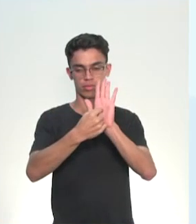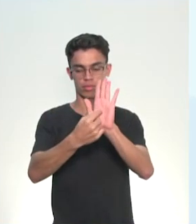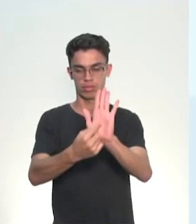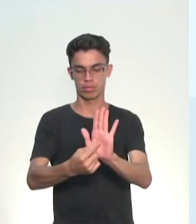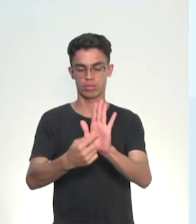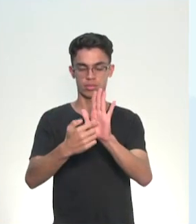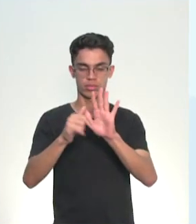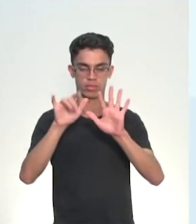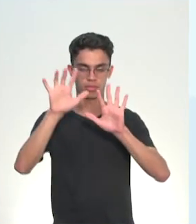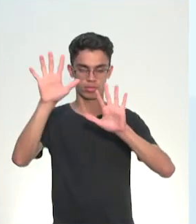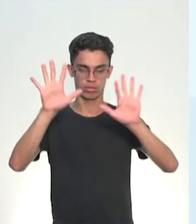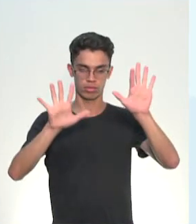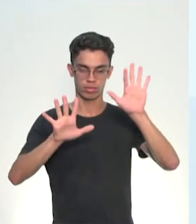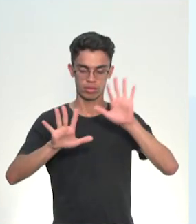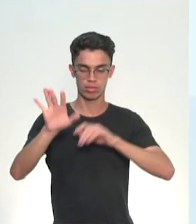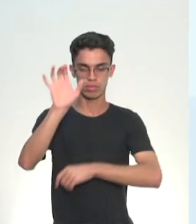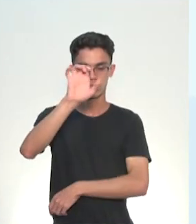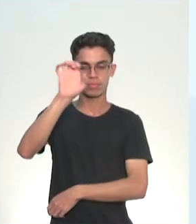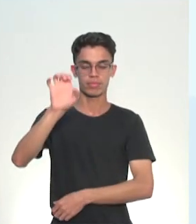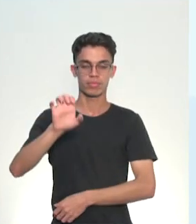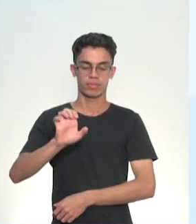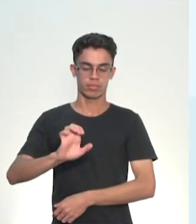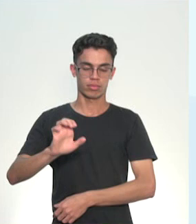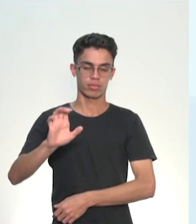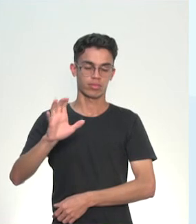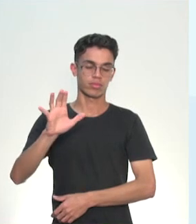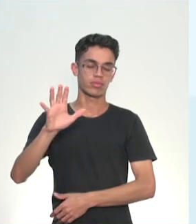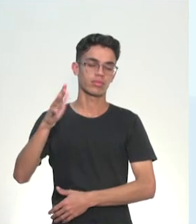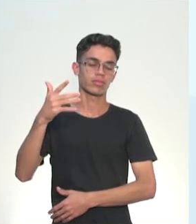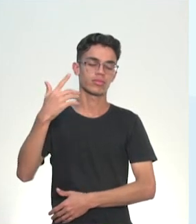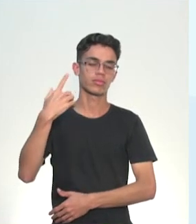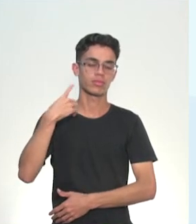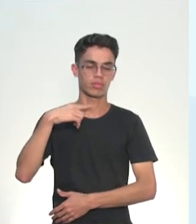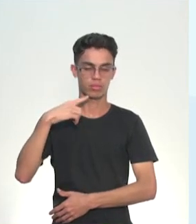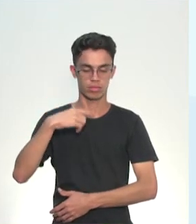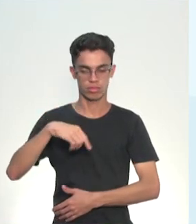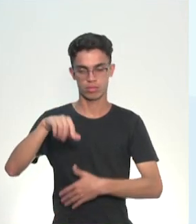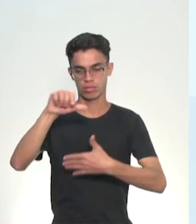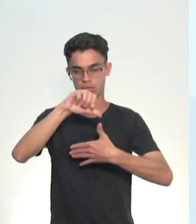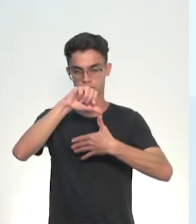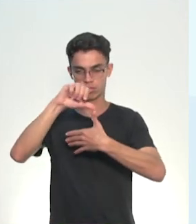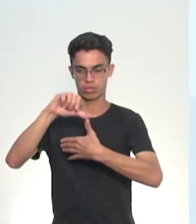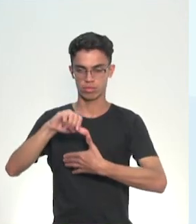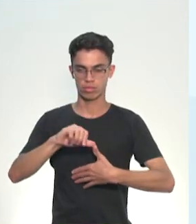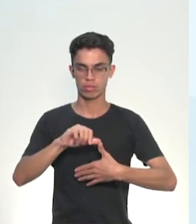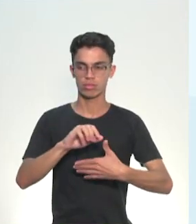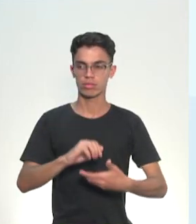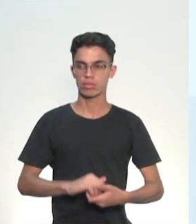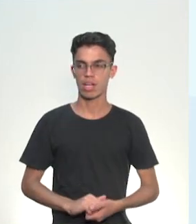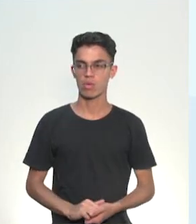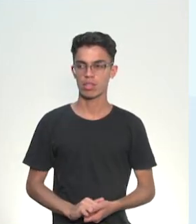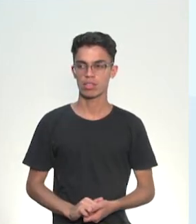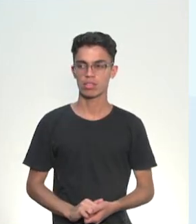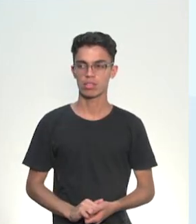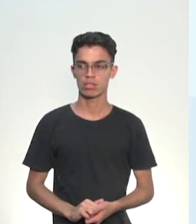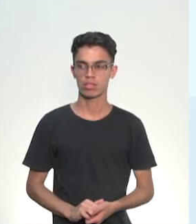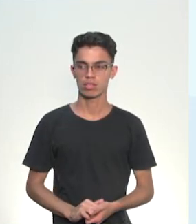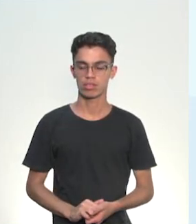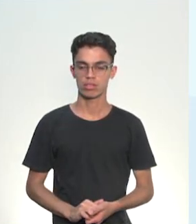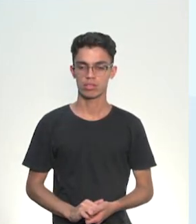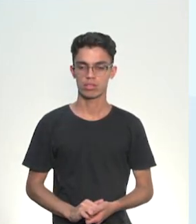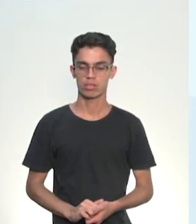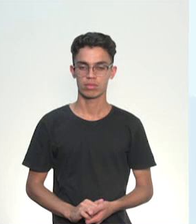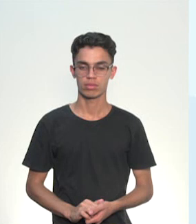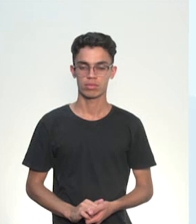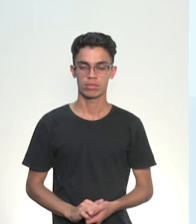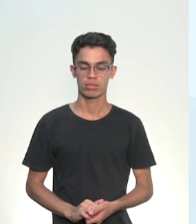uma formação dos estados centro-americanos, ou seja, a descolonização, né, da América Central, né?